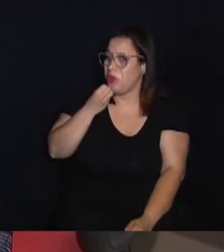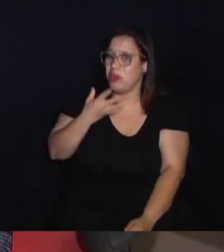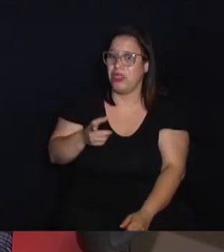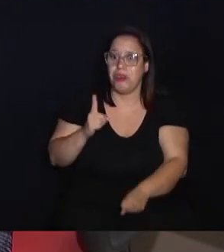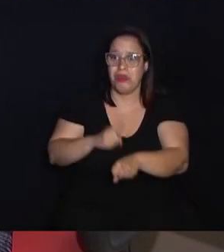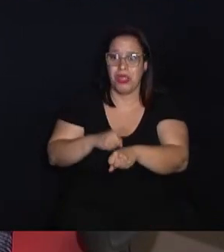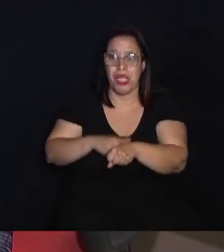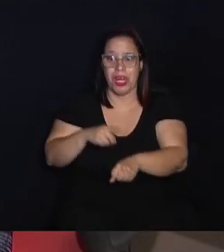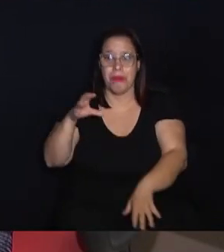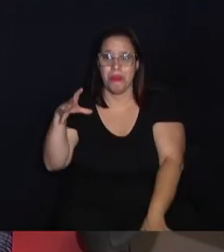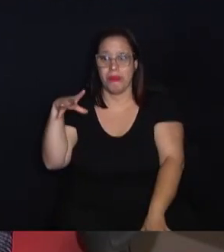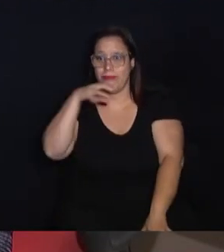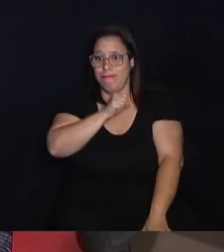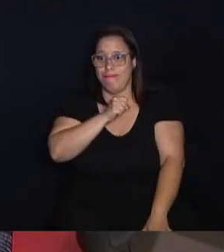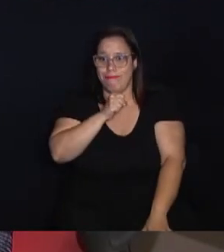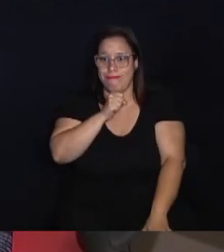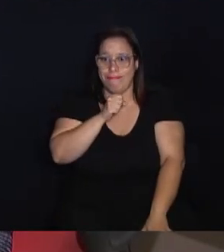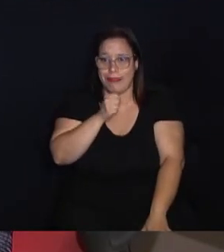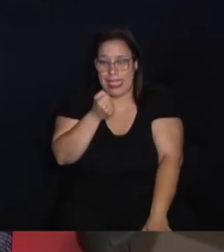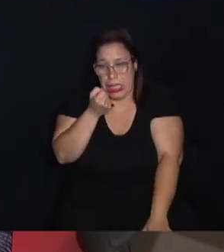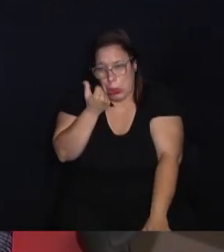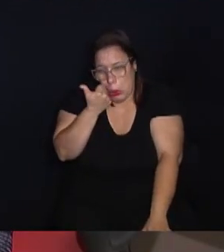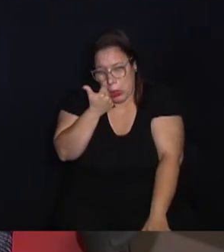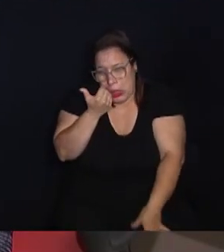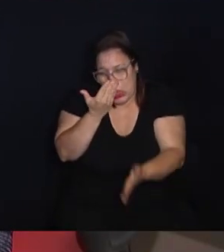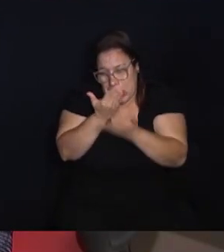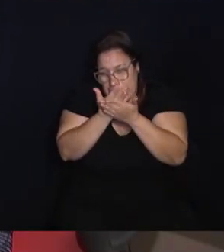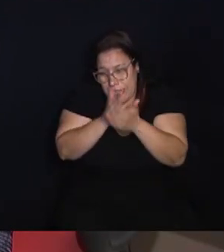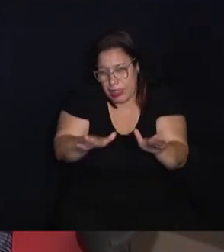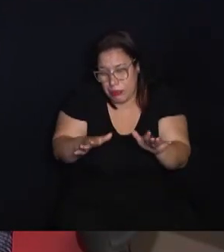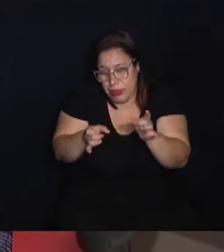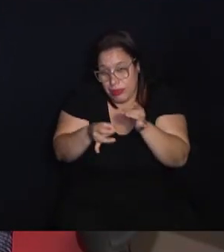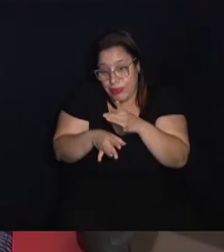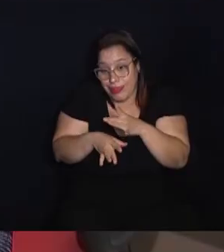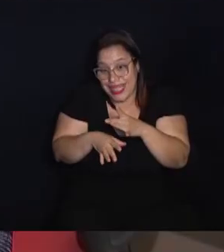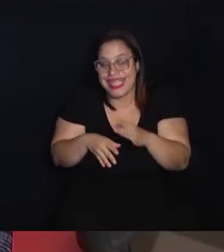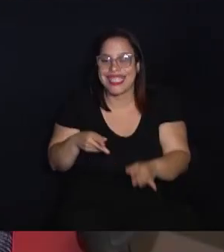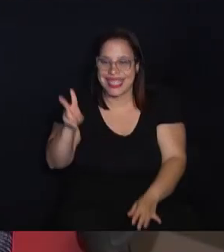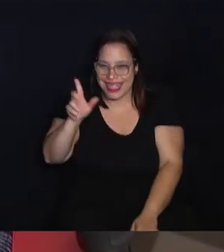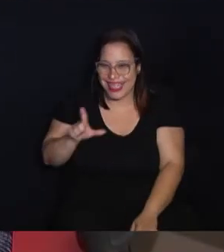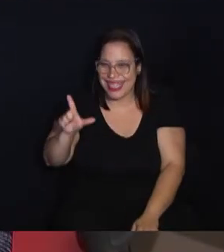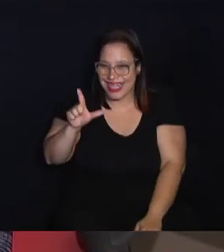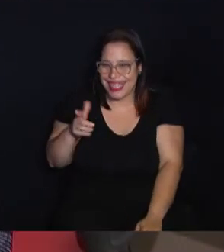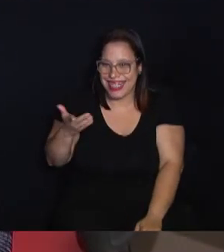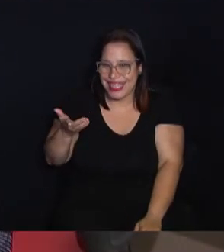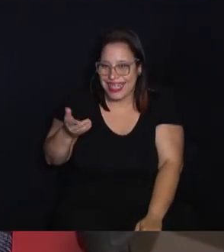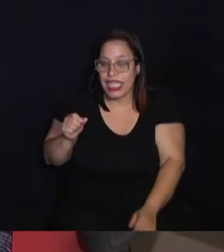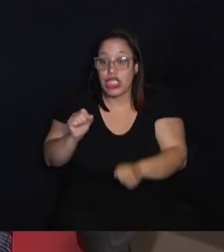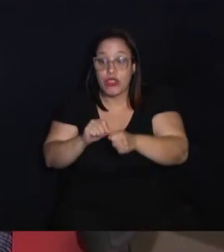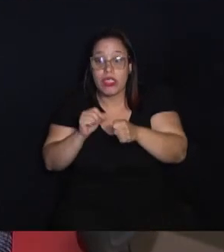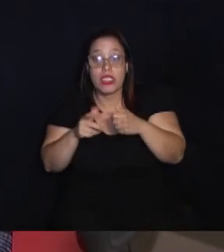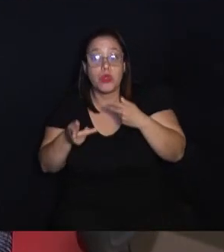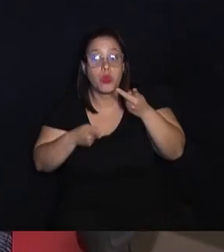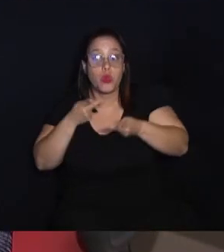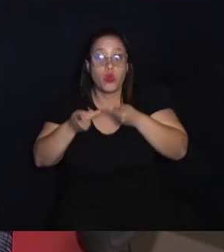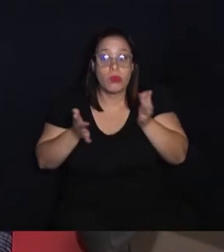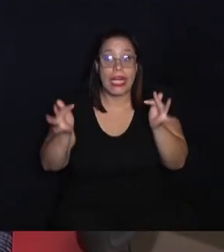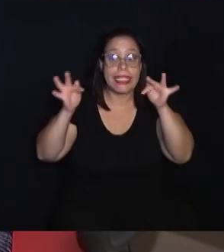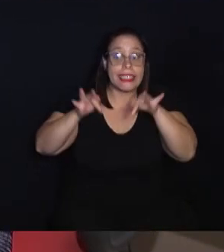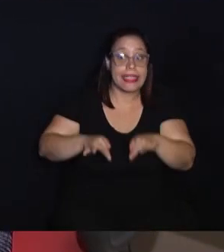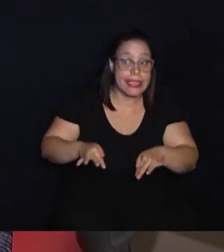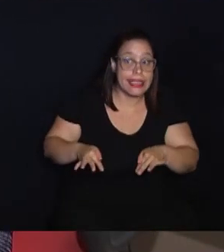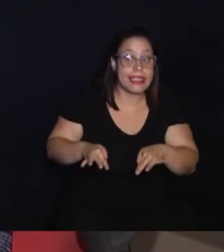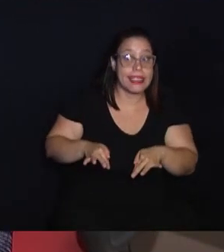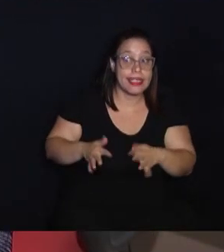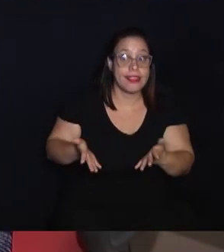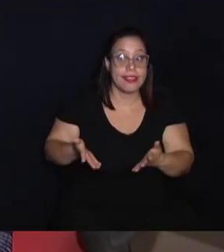tempo passou rapidinho, já está quase acabando aqui, mas dá tempo, logicamente, de você fazer aí suas considerações